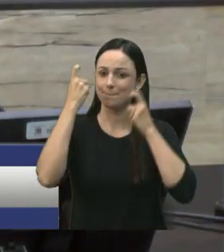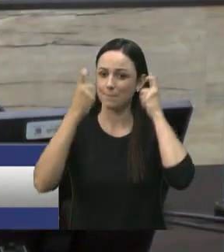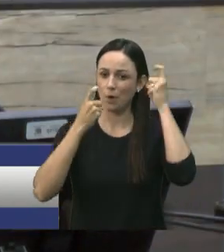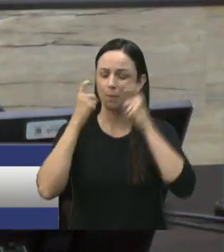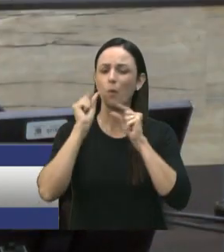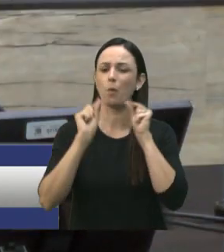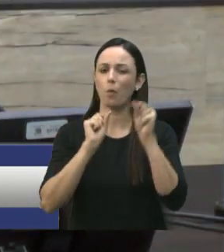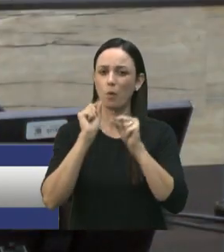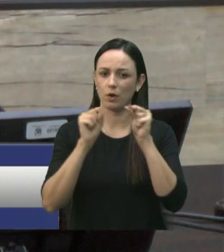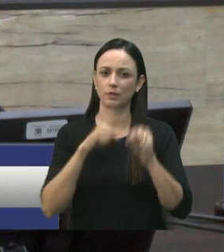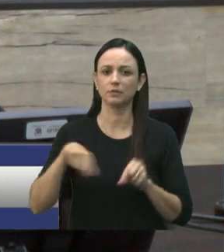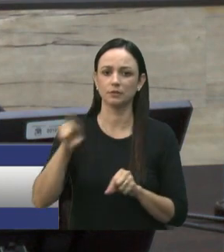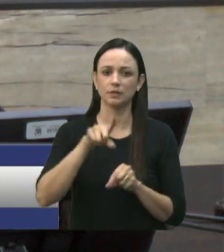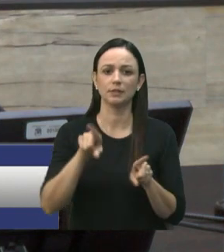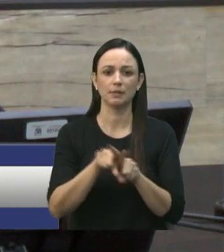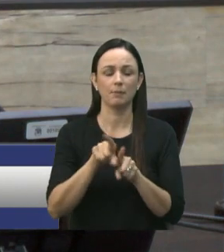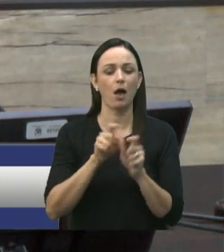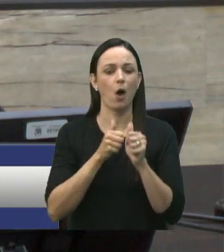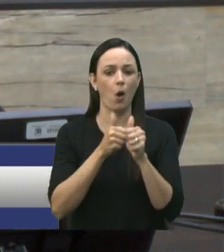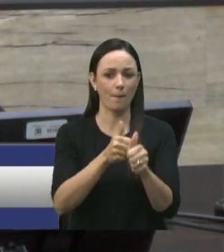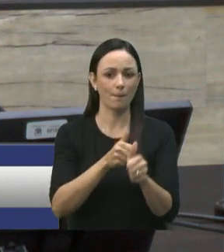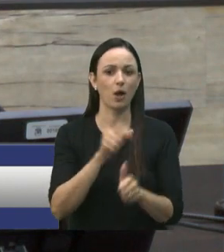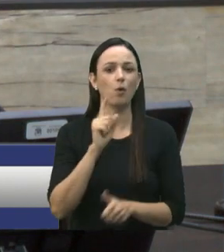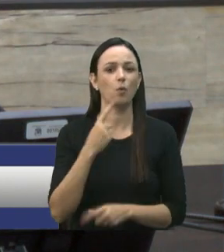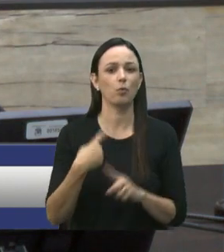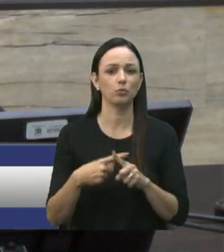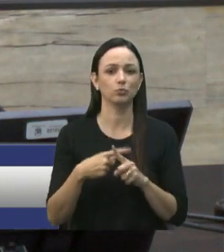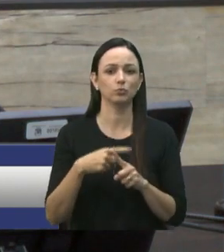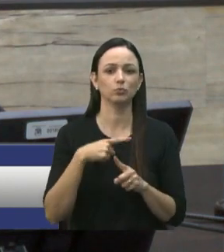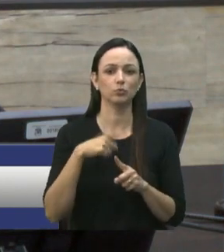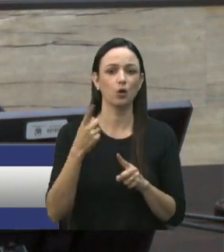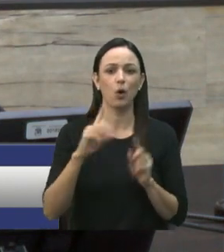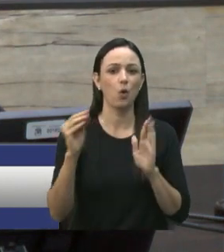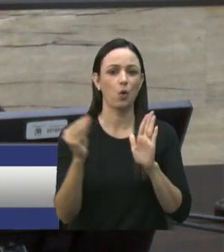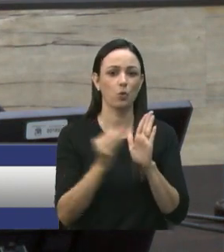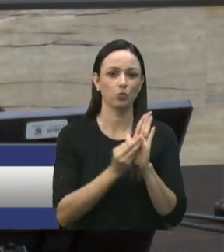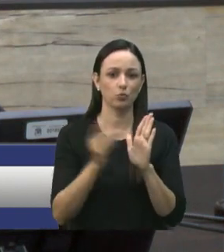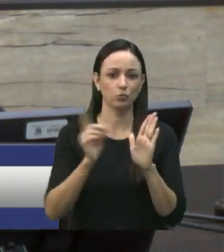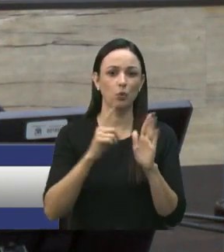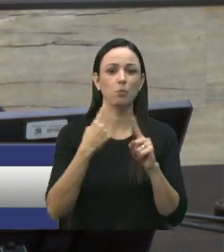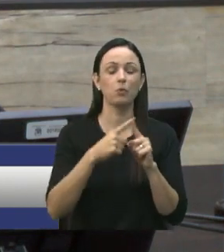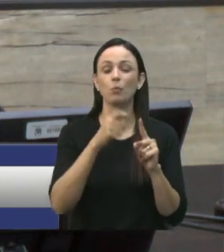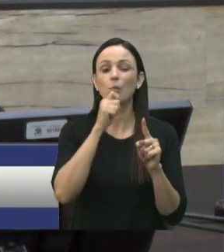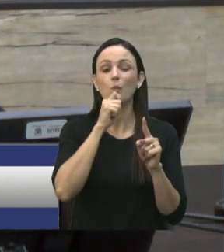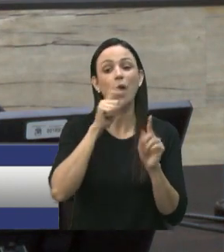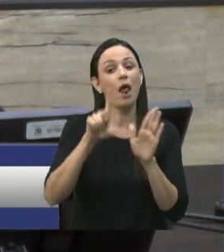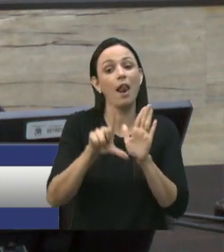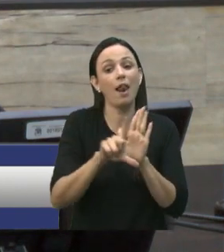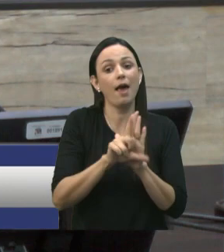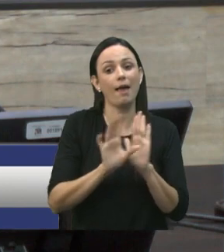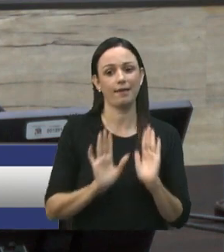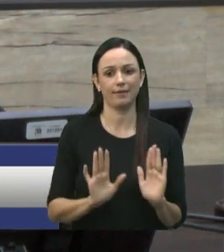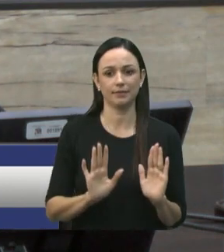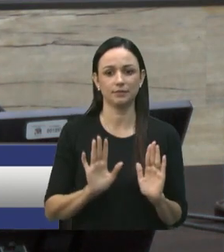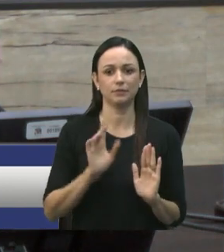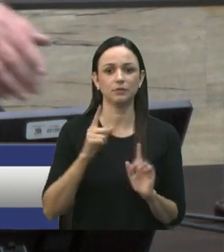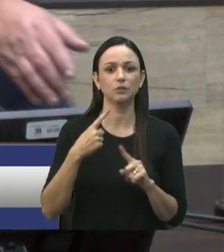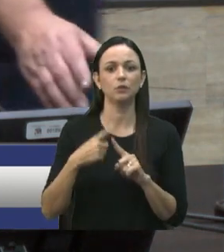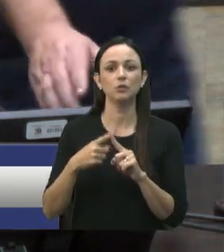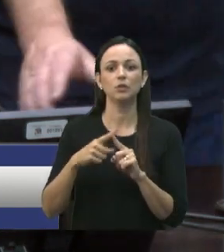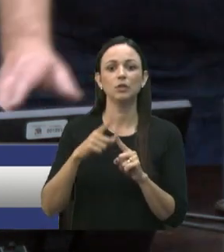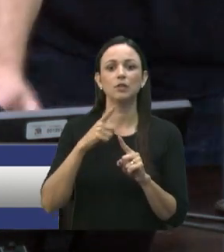isso, e vocês também devem estar acompanhando, a gente não colocaria isso, porque isso não está vigente na lei, e não significa, como o Elton falou, que não